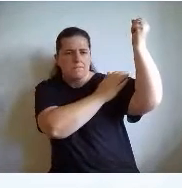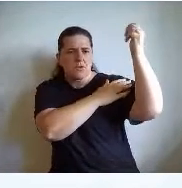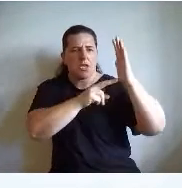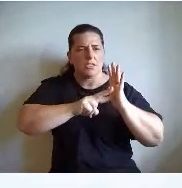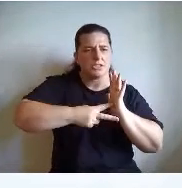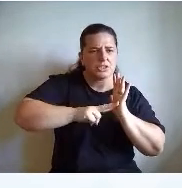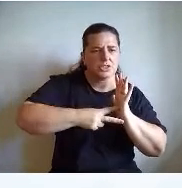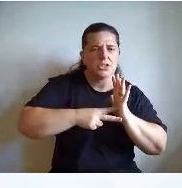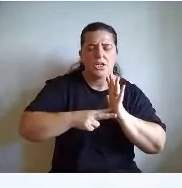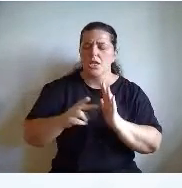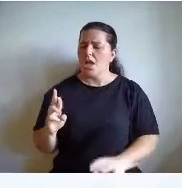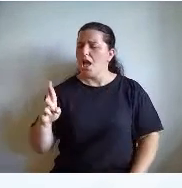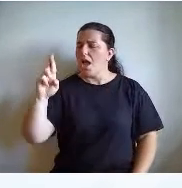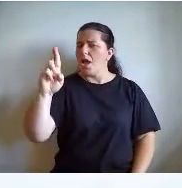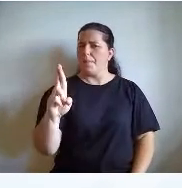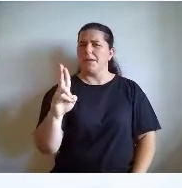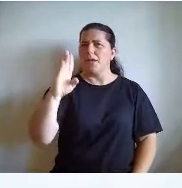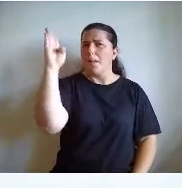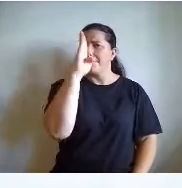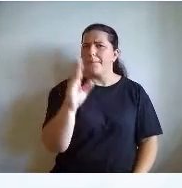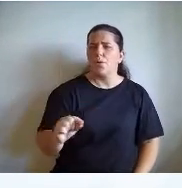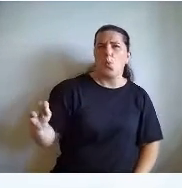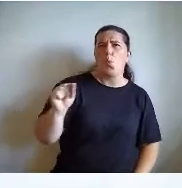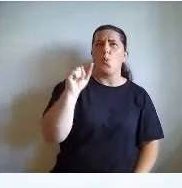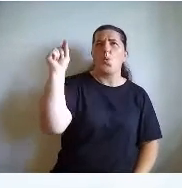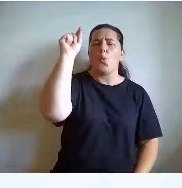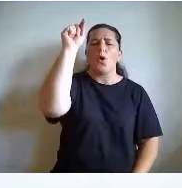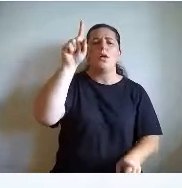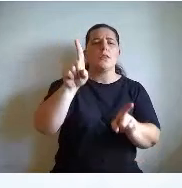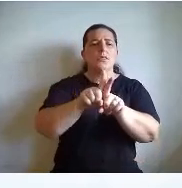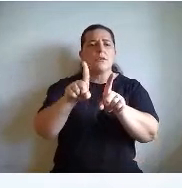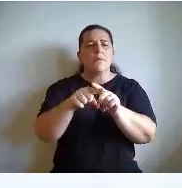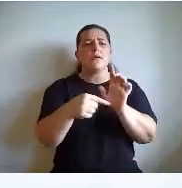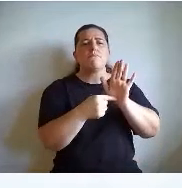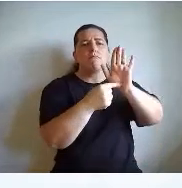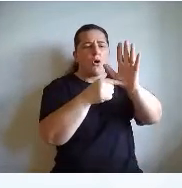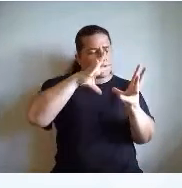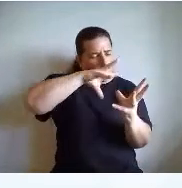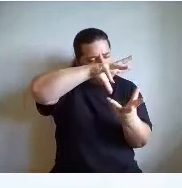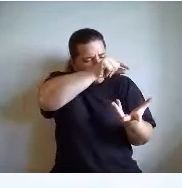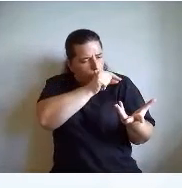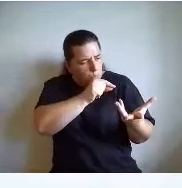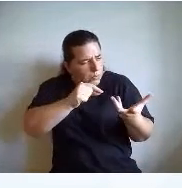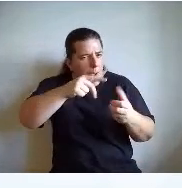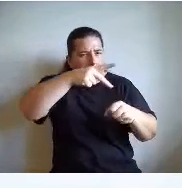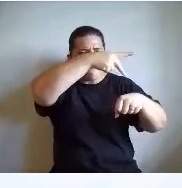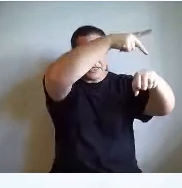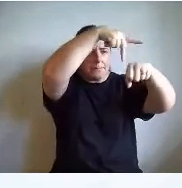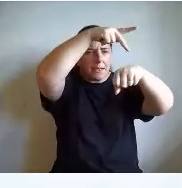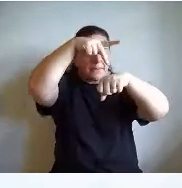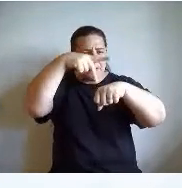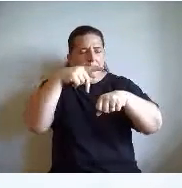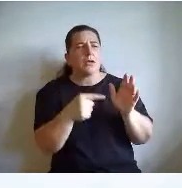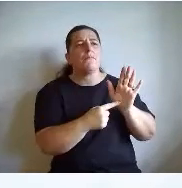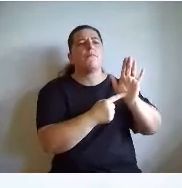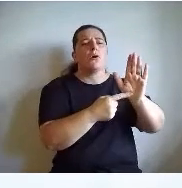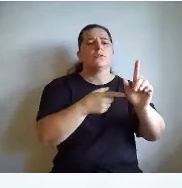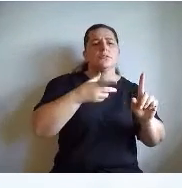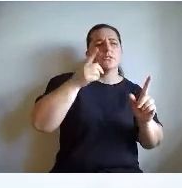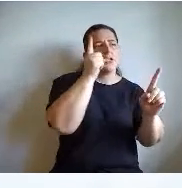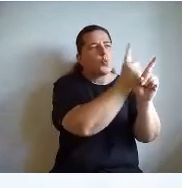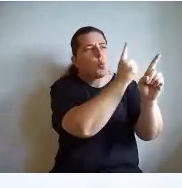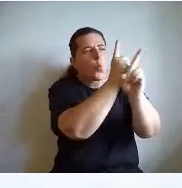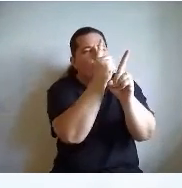também as nossas ações lá para fora, para outros países, porque ela participa de muitos